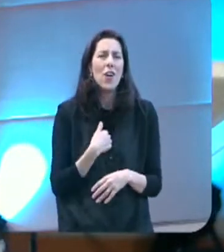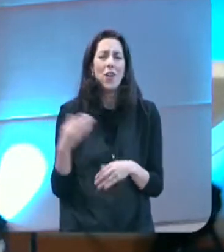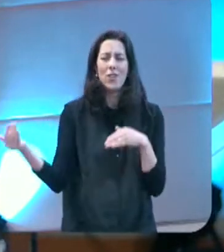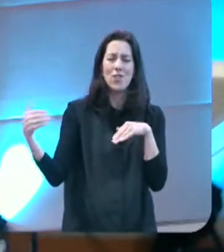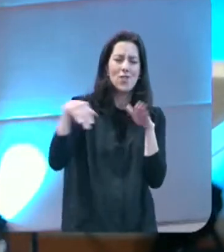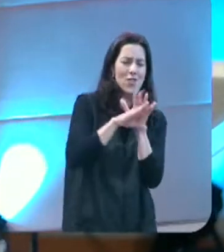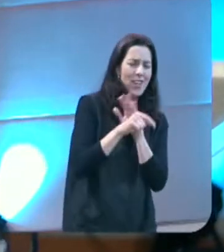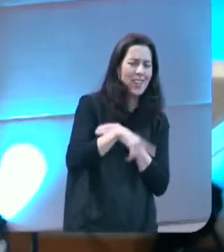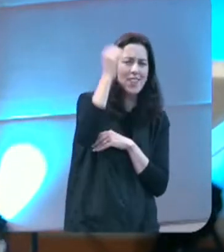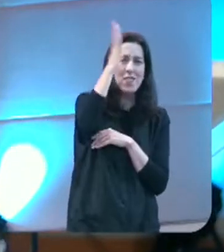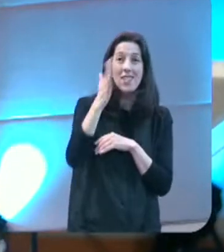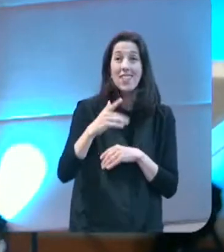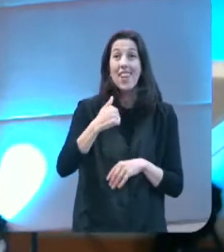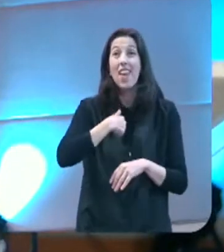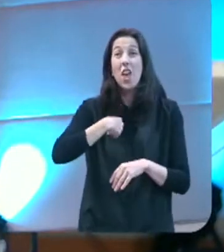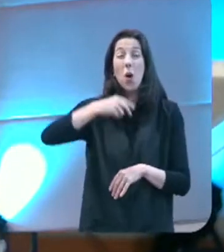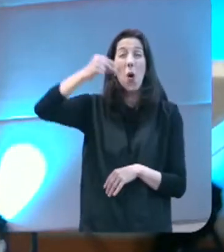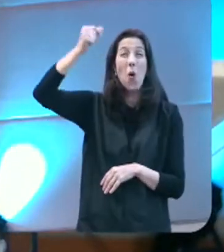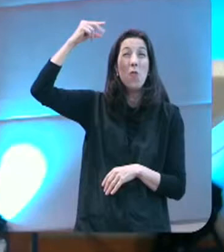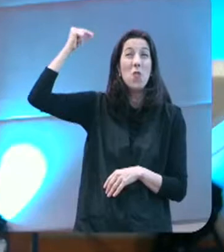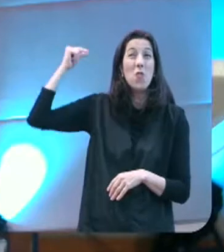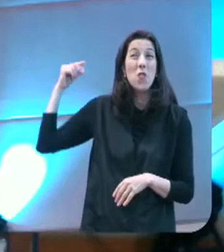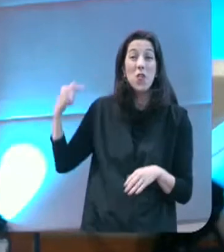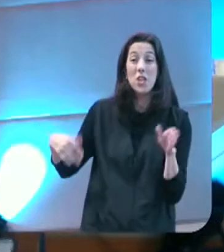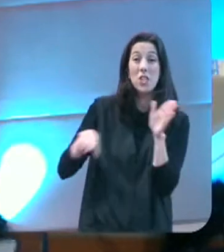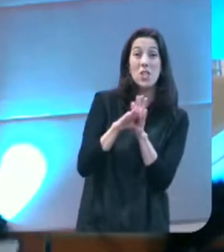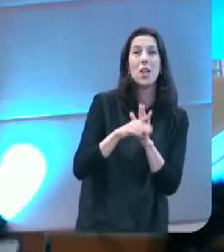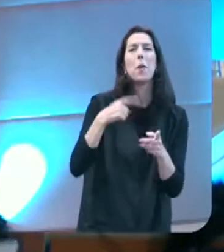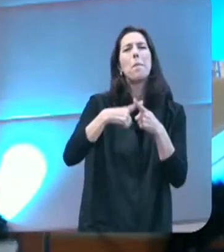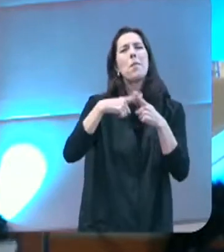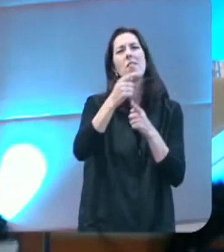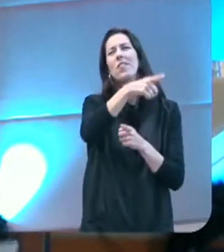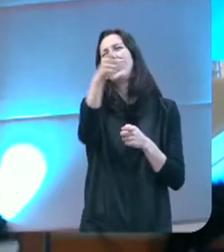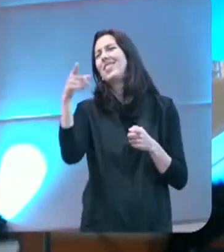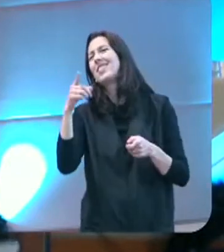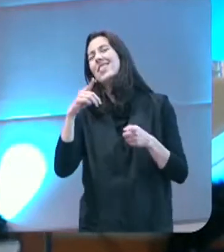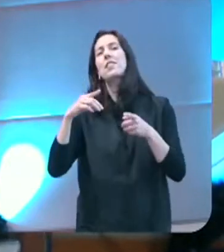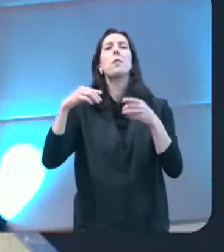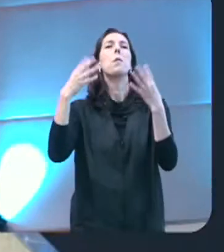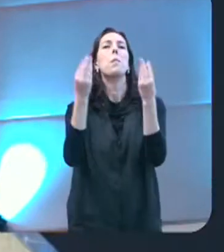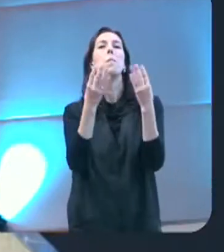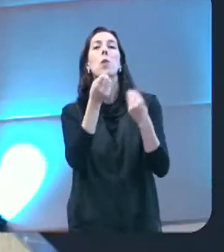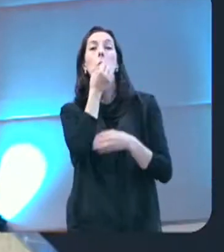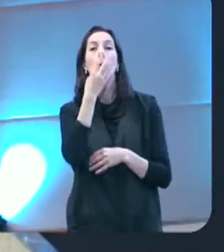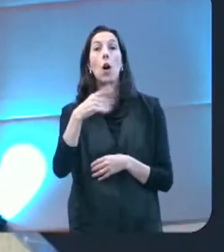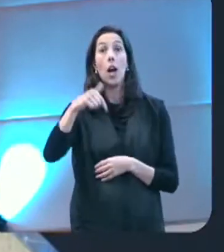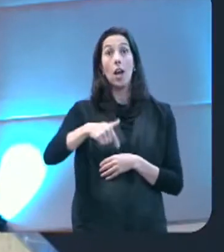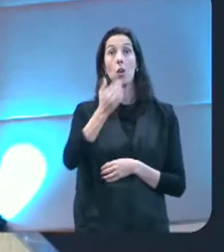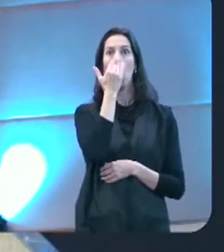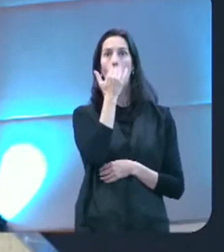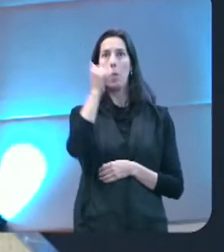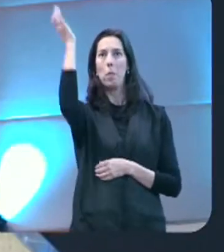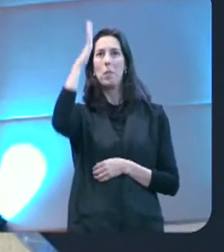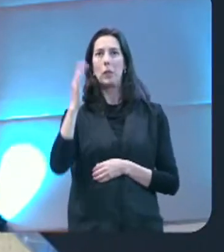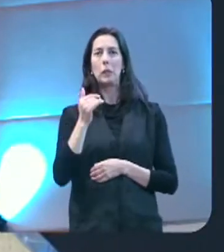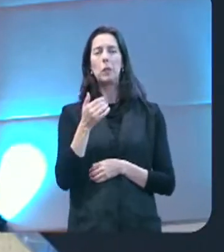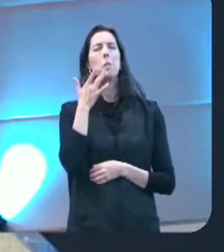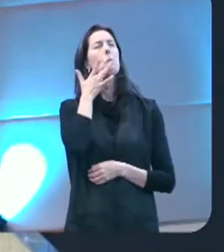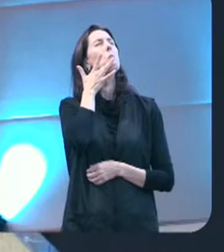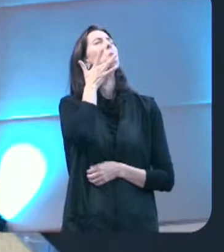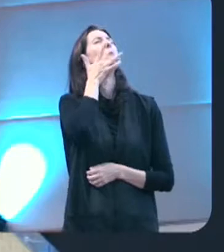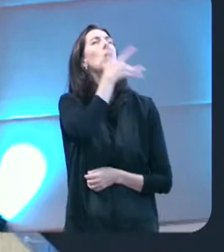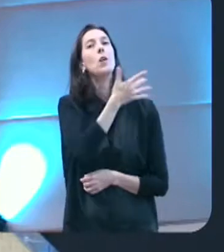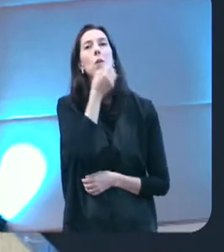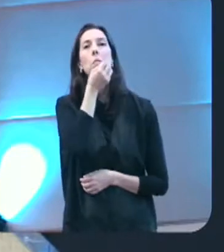há mais tempo. E descobri que a comida no Brasil também é deliciosa e que eu acho